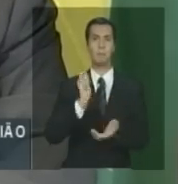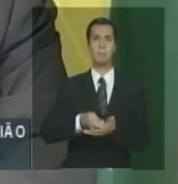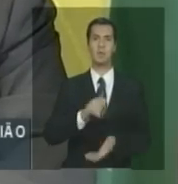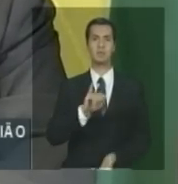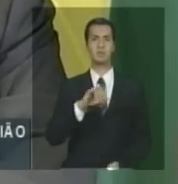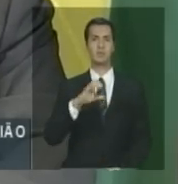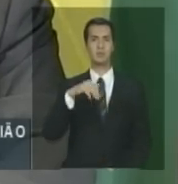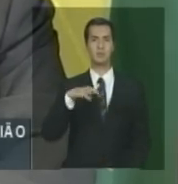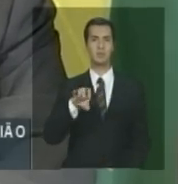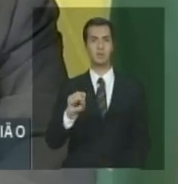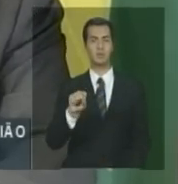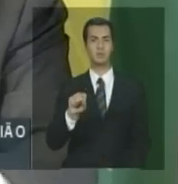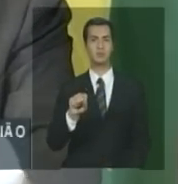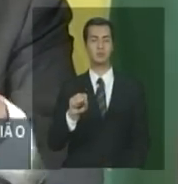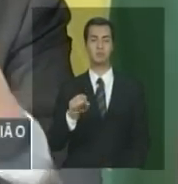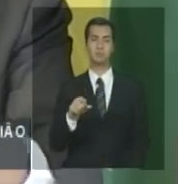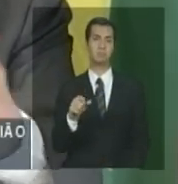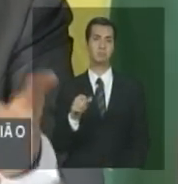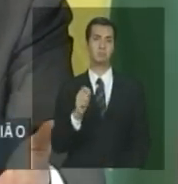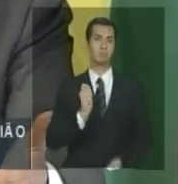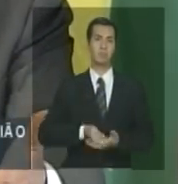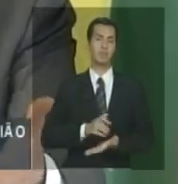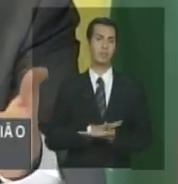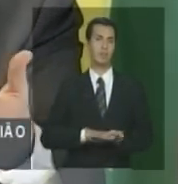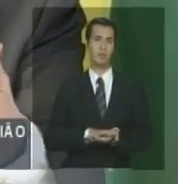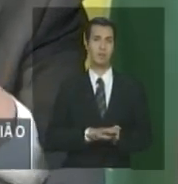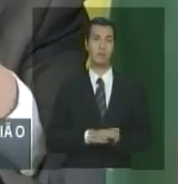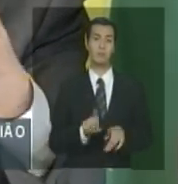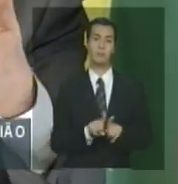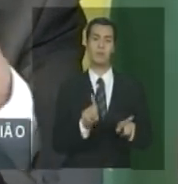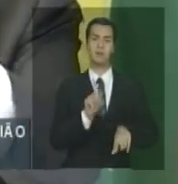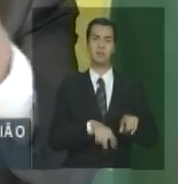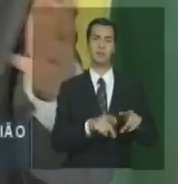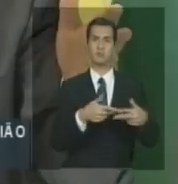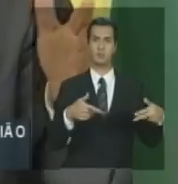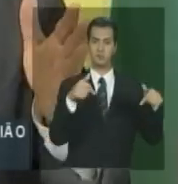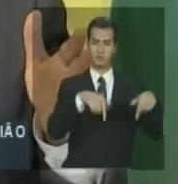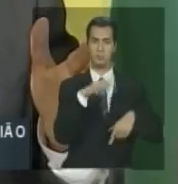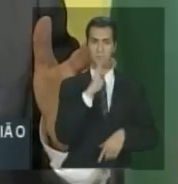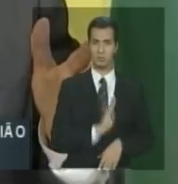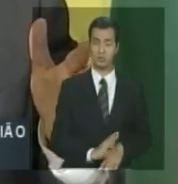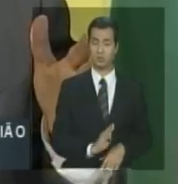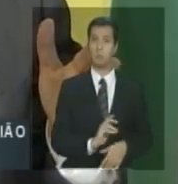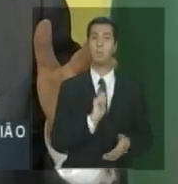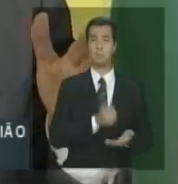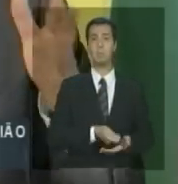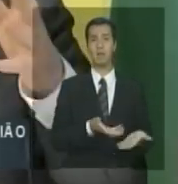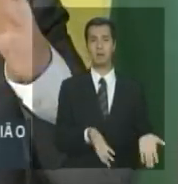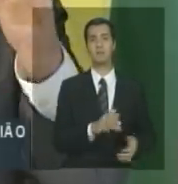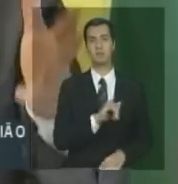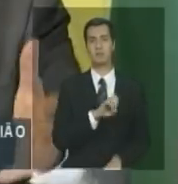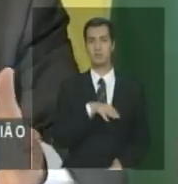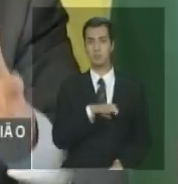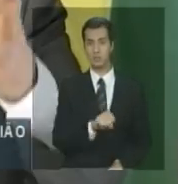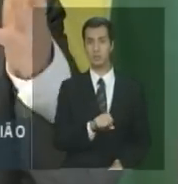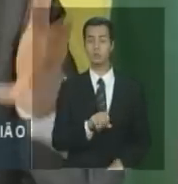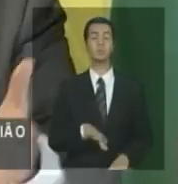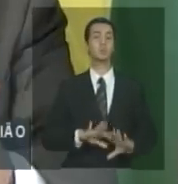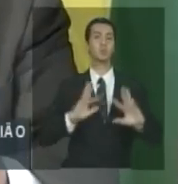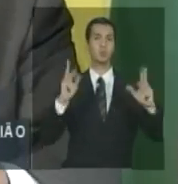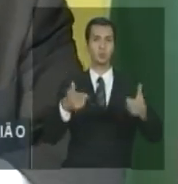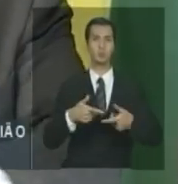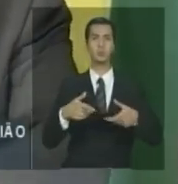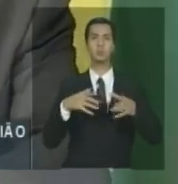Recebe crédito de ICMS, com isso cria uma desvantagem. Então, há uma unanimidade ali na reunião, todos